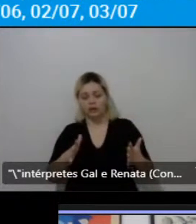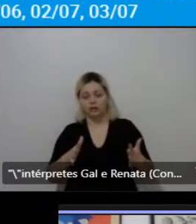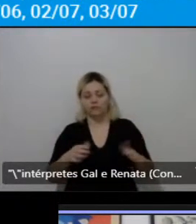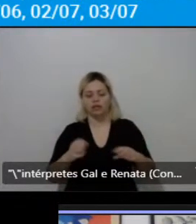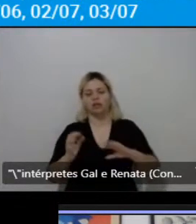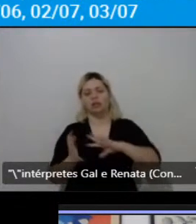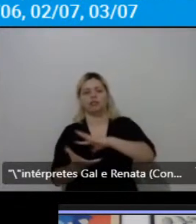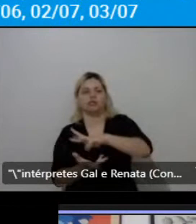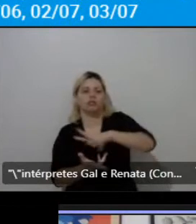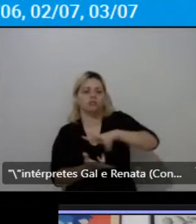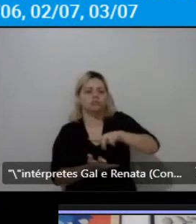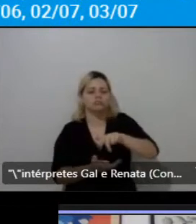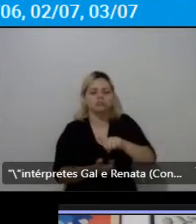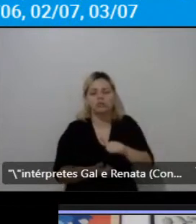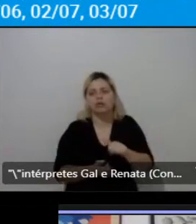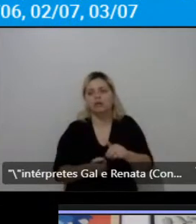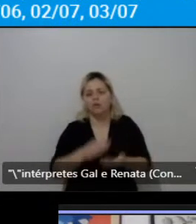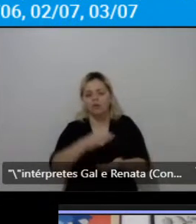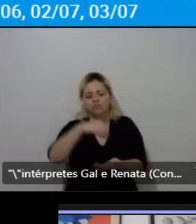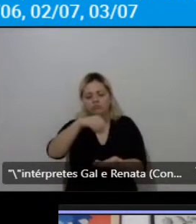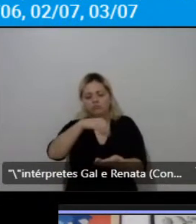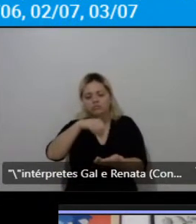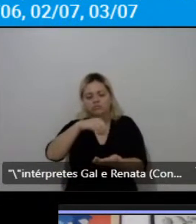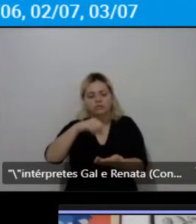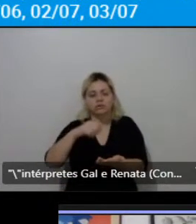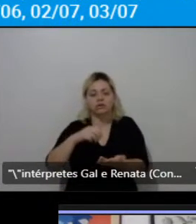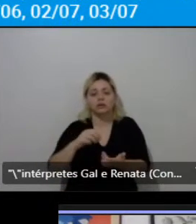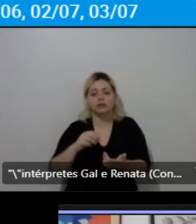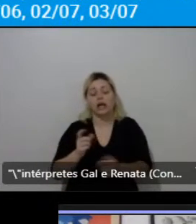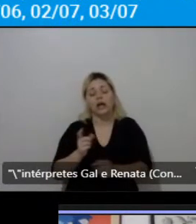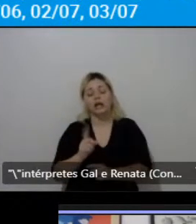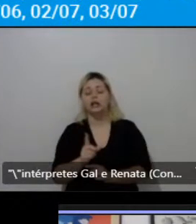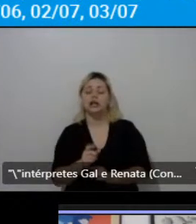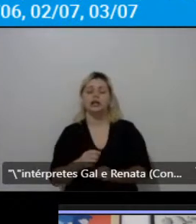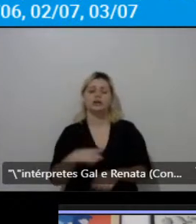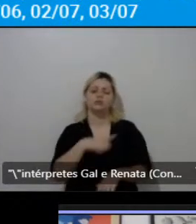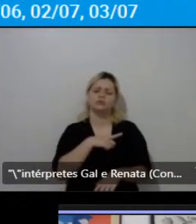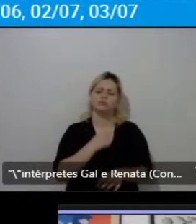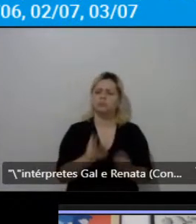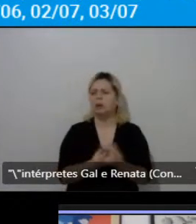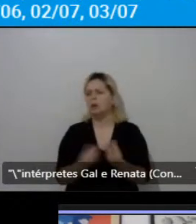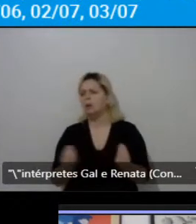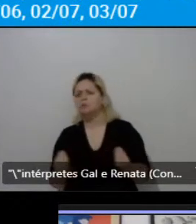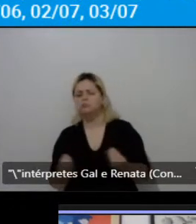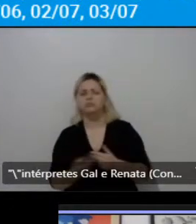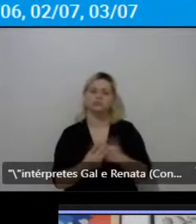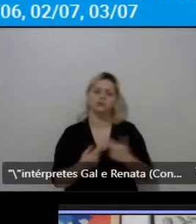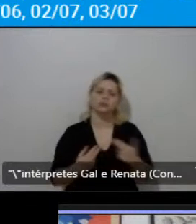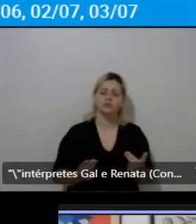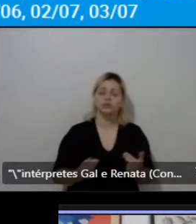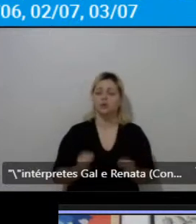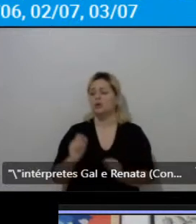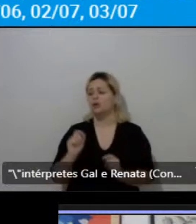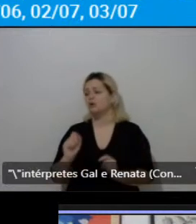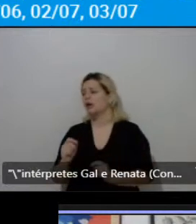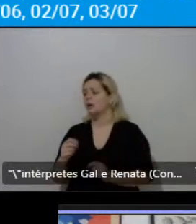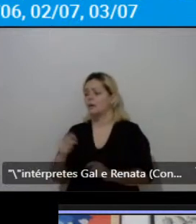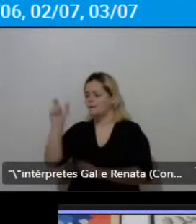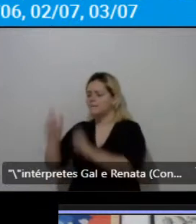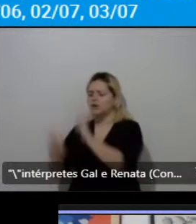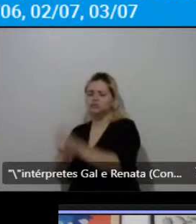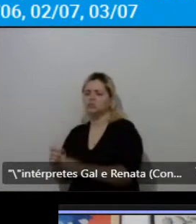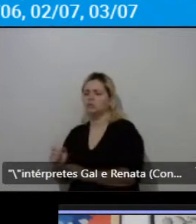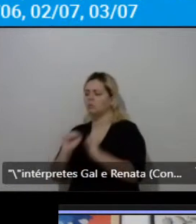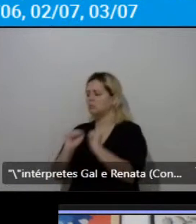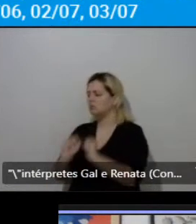terra, né, os campesinos ou mesmo os povos originários, né, os indígenas, os quilombolas, ele também está discutindo